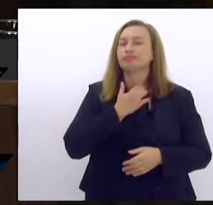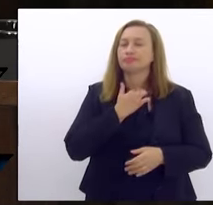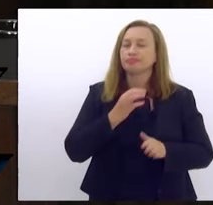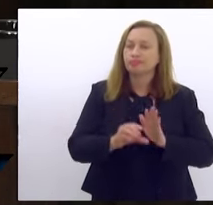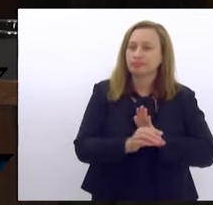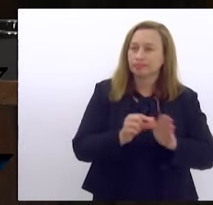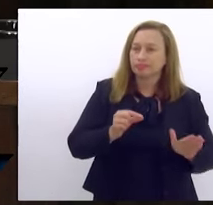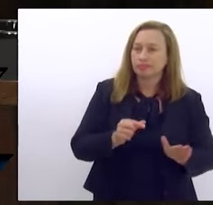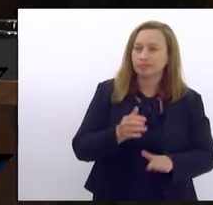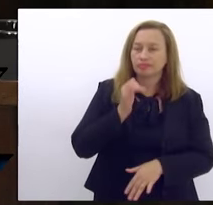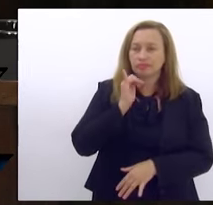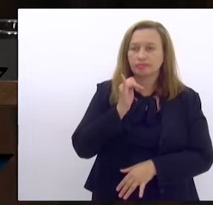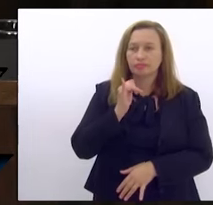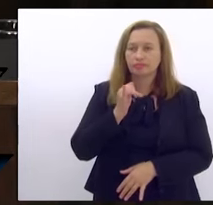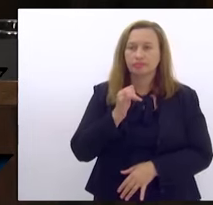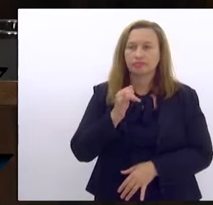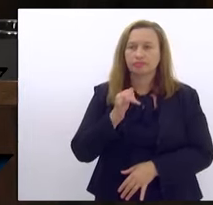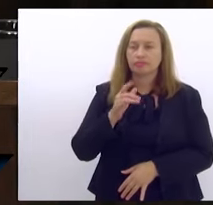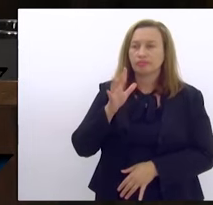Felipe Raves.